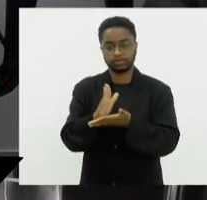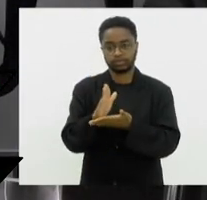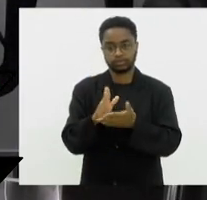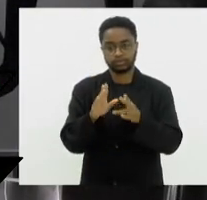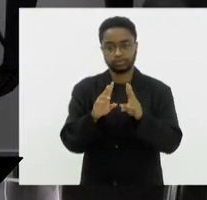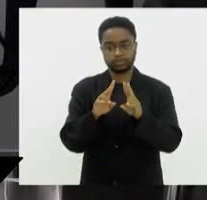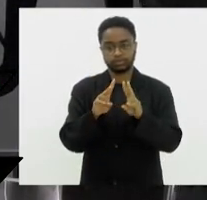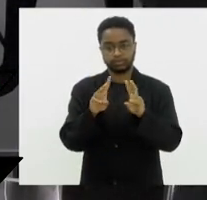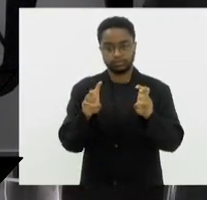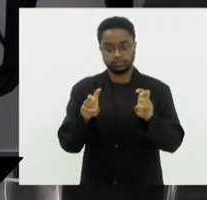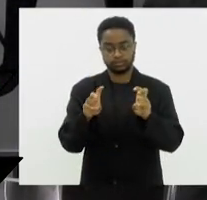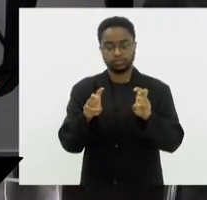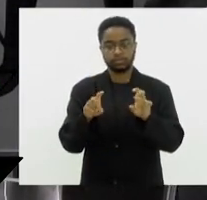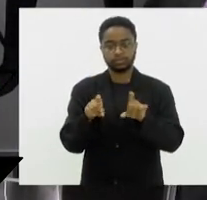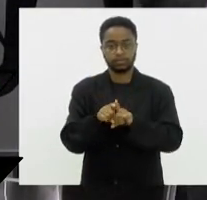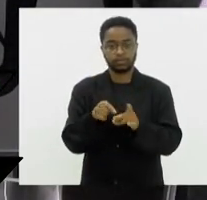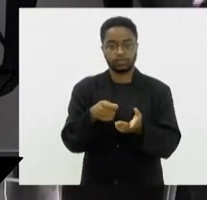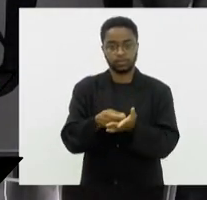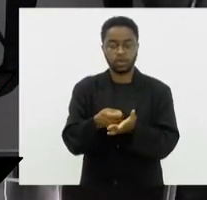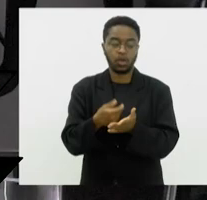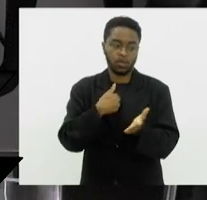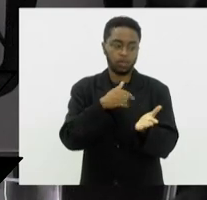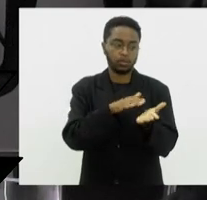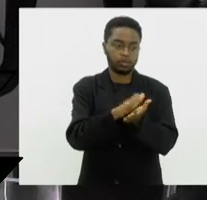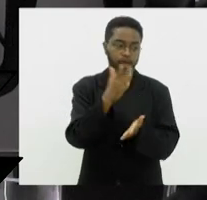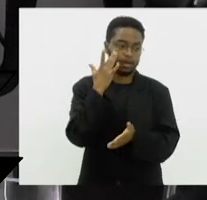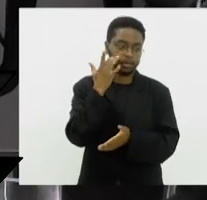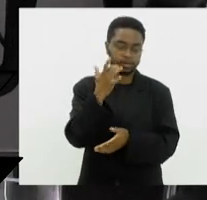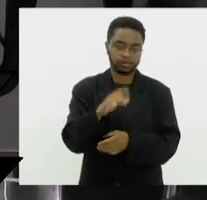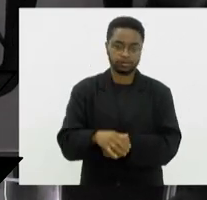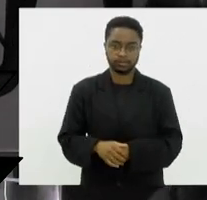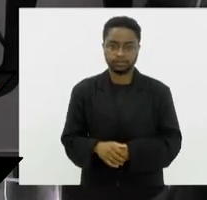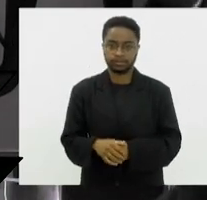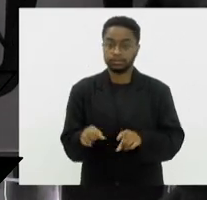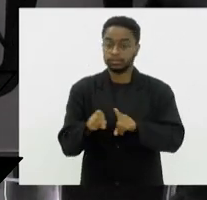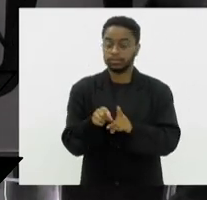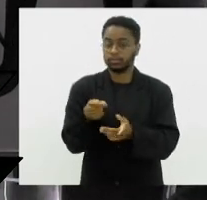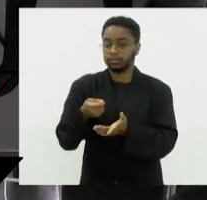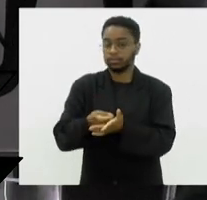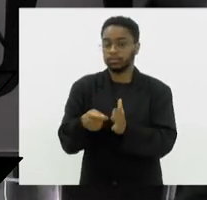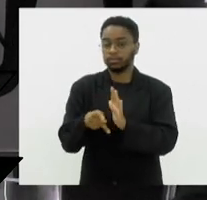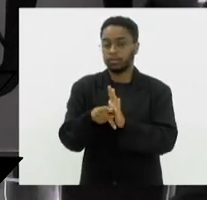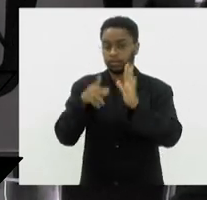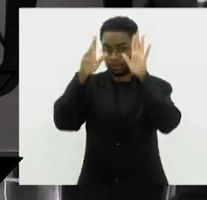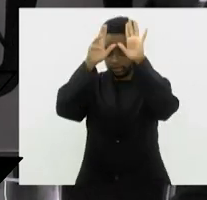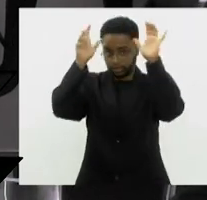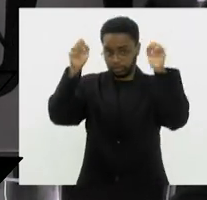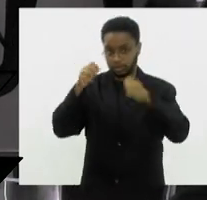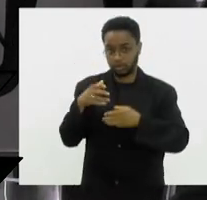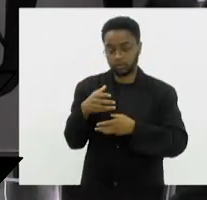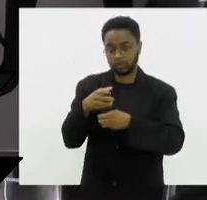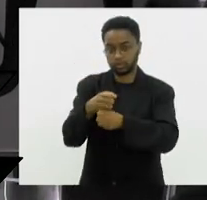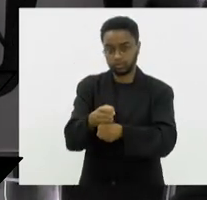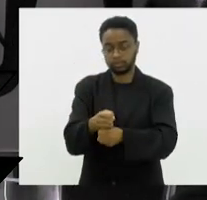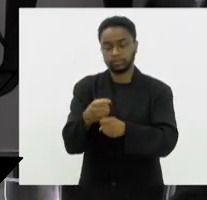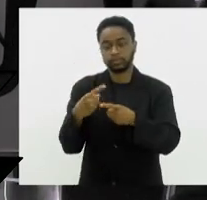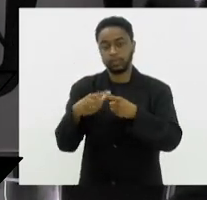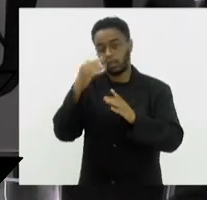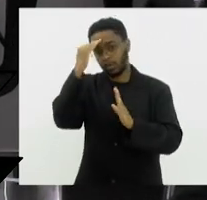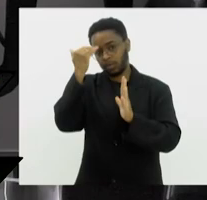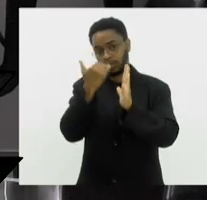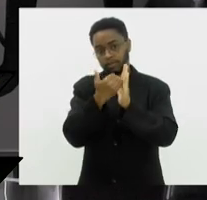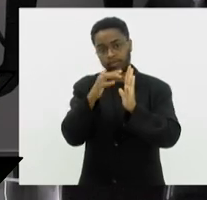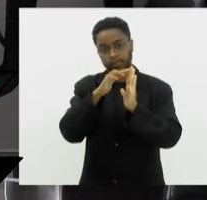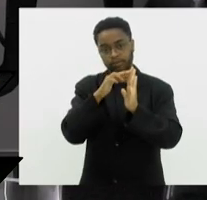Que é uma exigência vamos publicar amanhã. Exigência do Tribunal de Contas, cumprindo